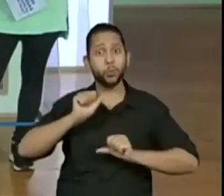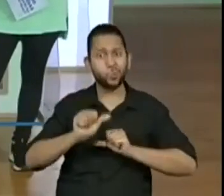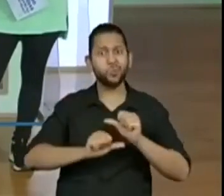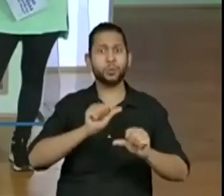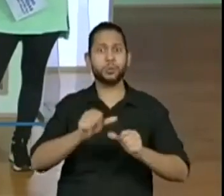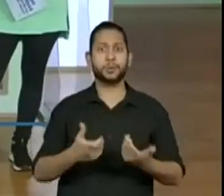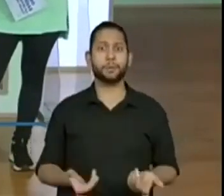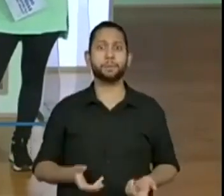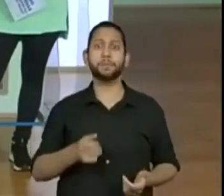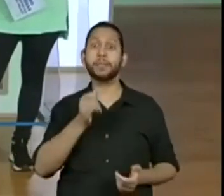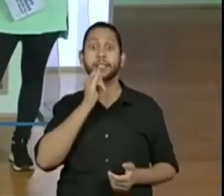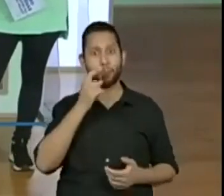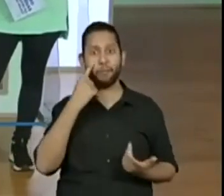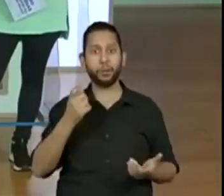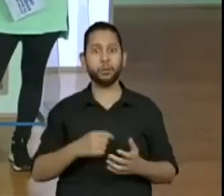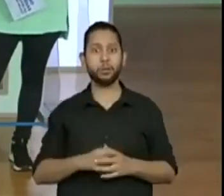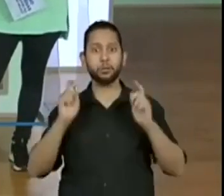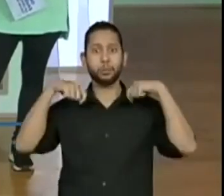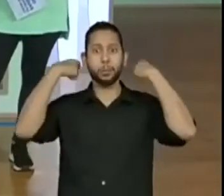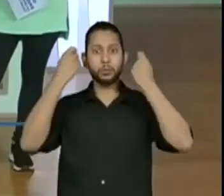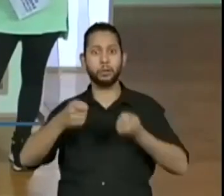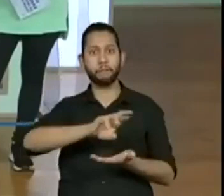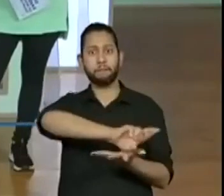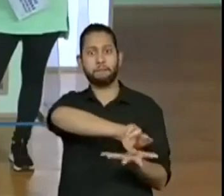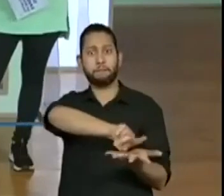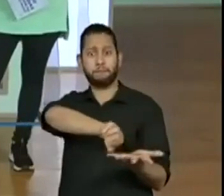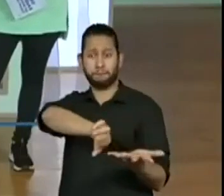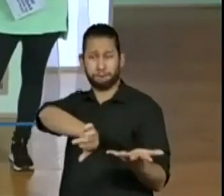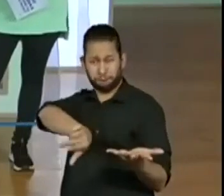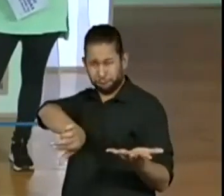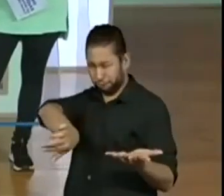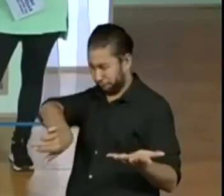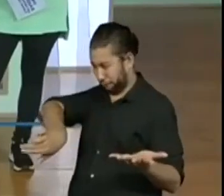versões. Por exemplo, esse tanto de versão da Chapeuzinho